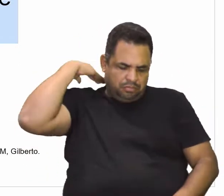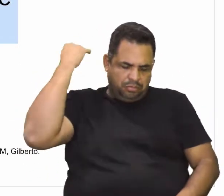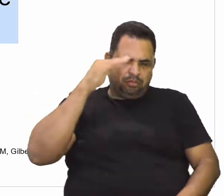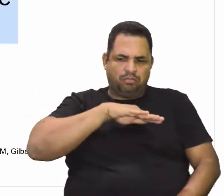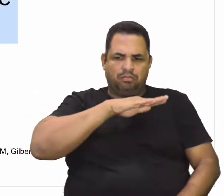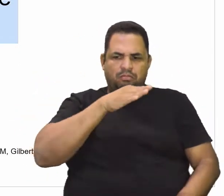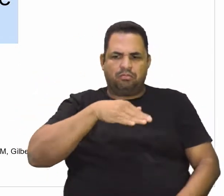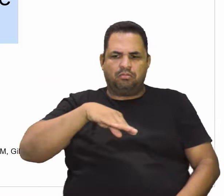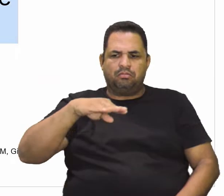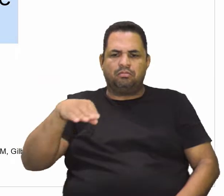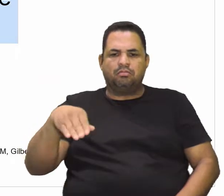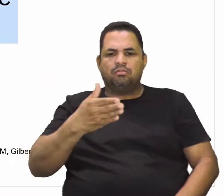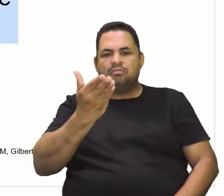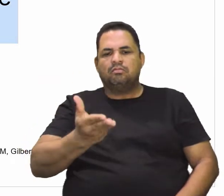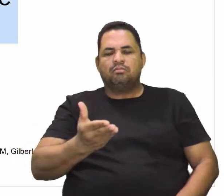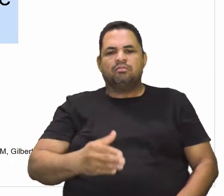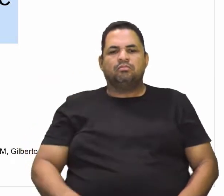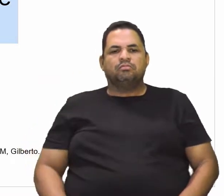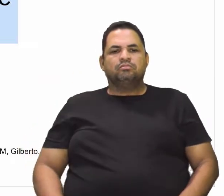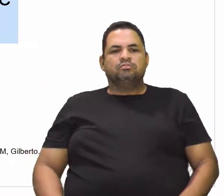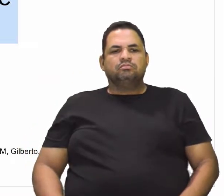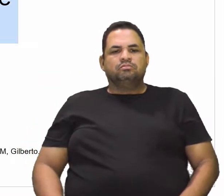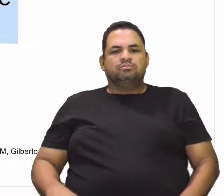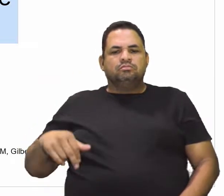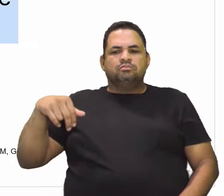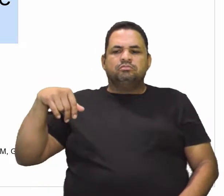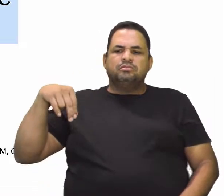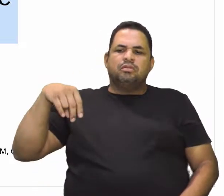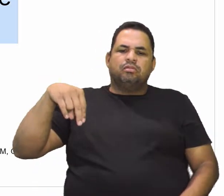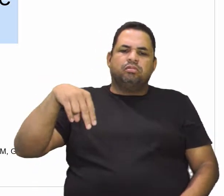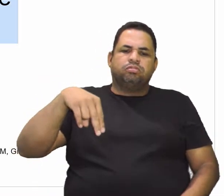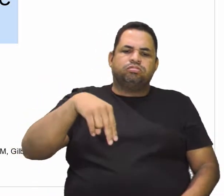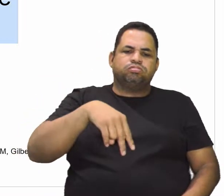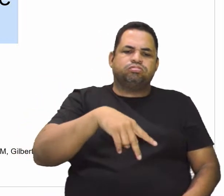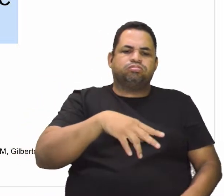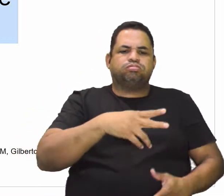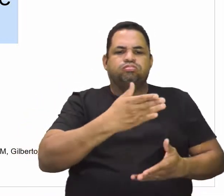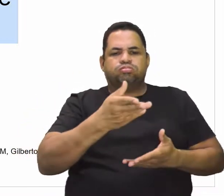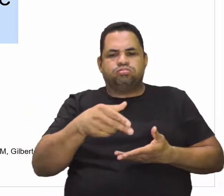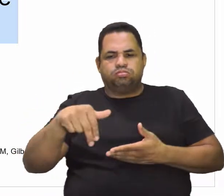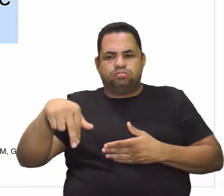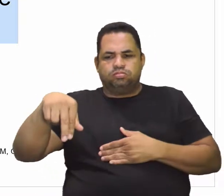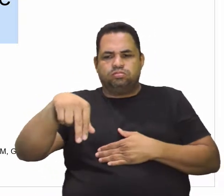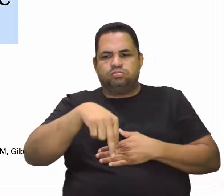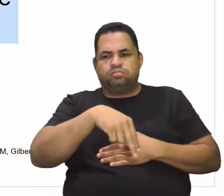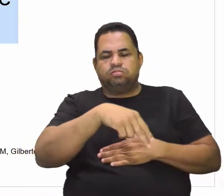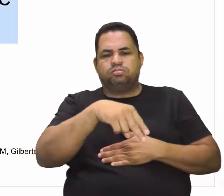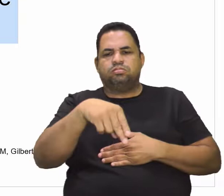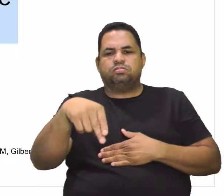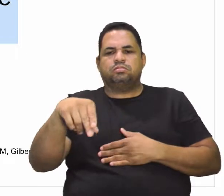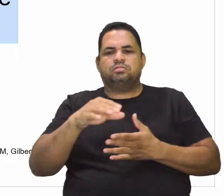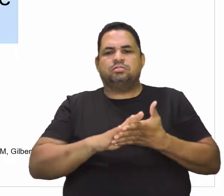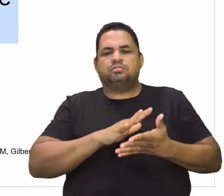Os beduínos, vagando pelos desertos da Arábia.